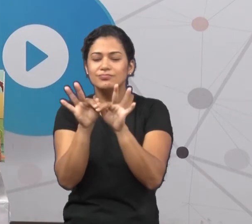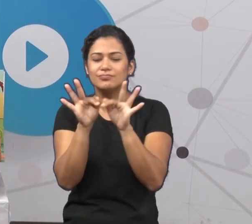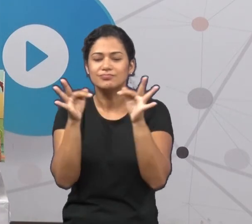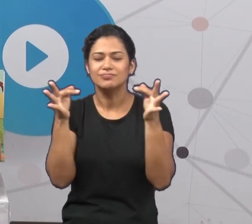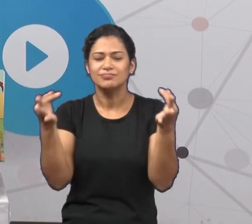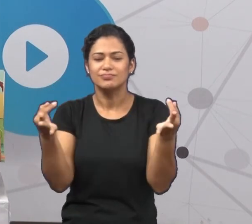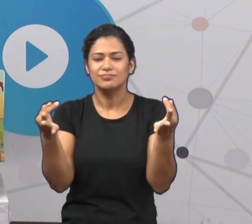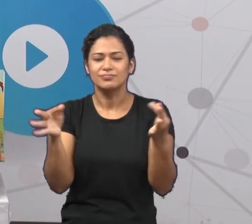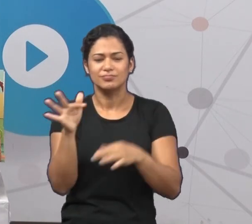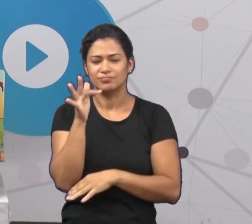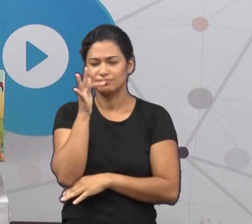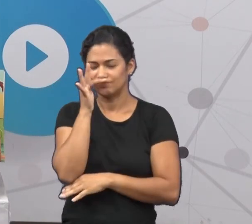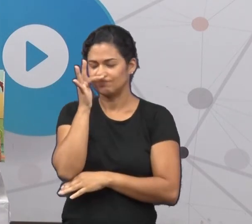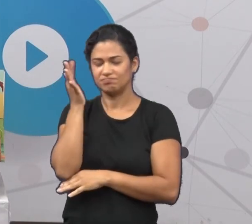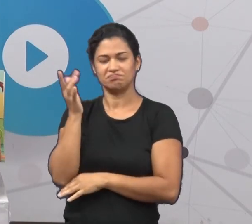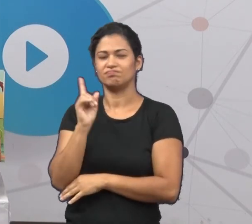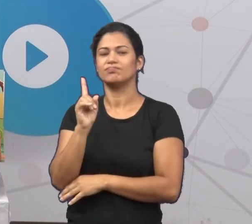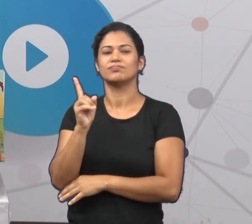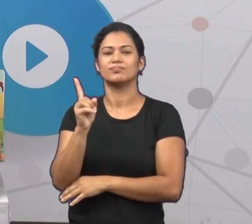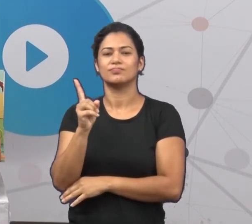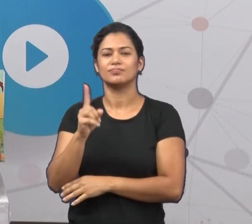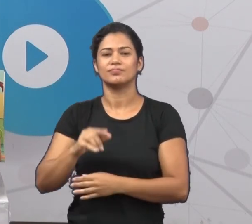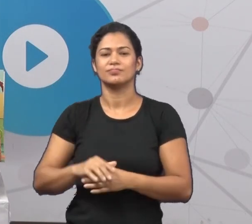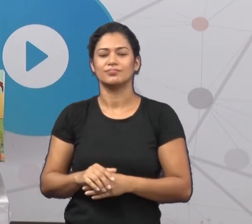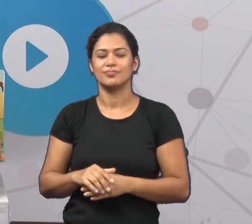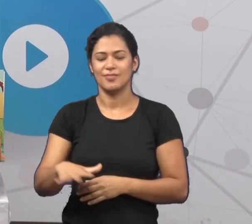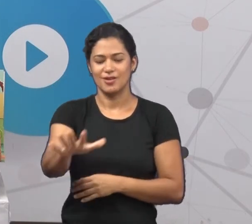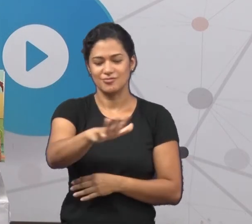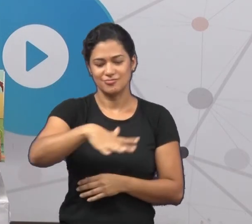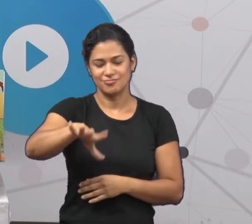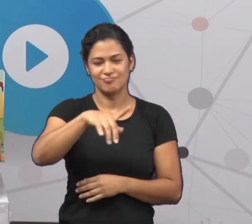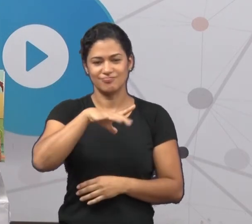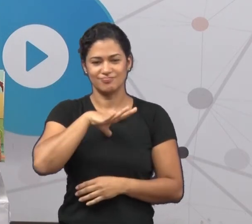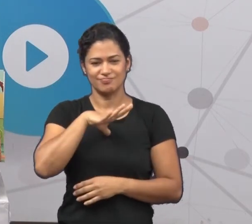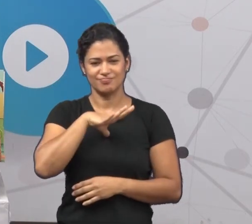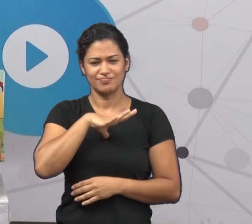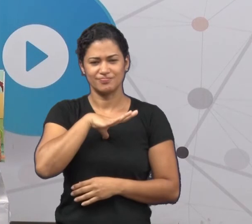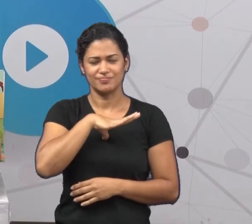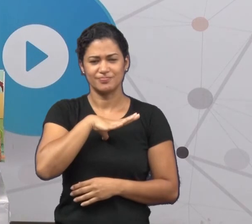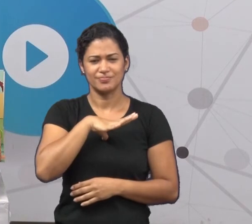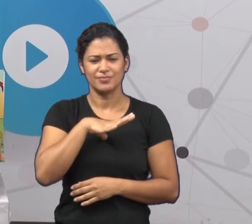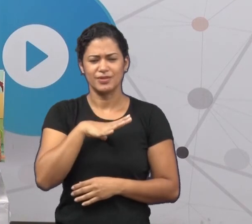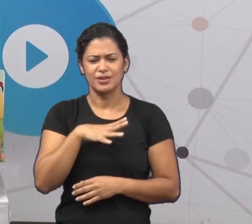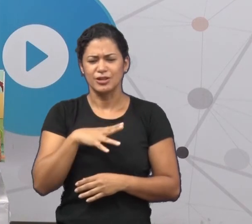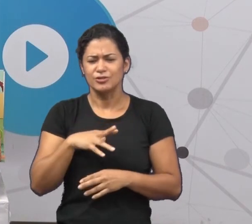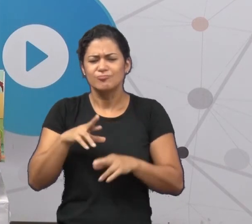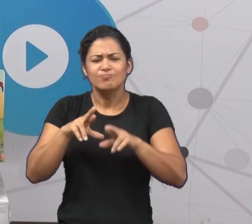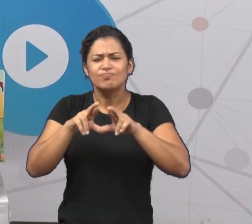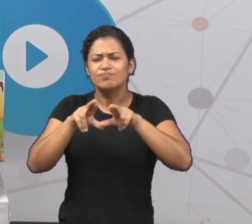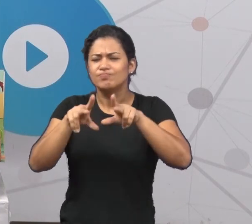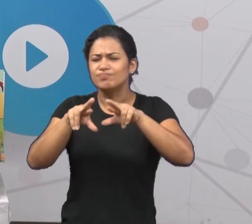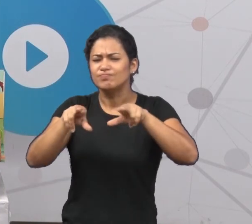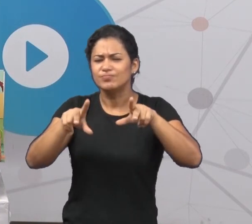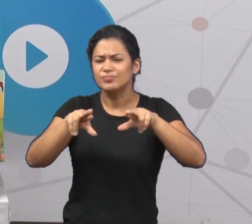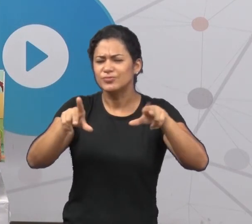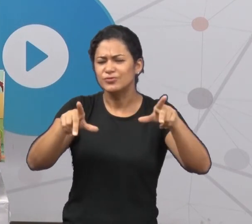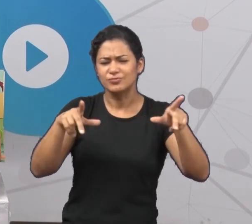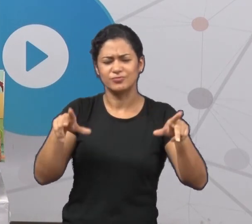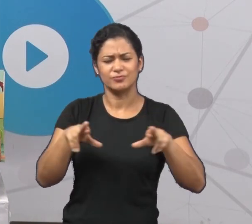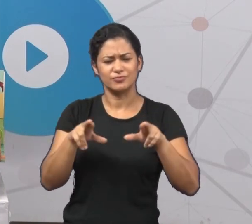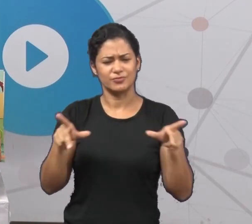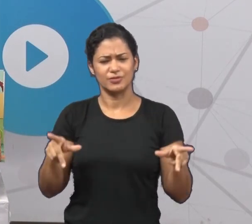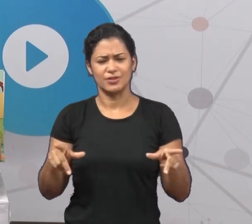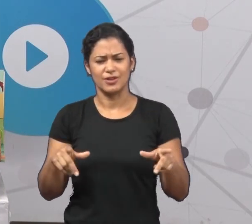tem tantos requintes. Na zona urbana, existe uma variedade de coisas para fazer.